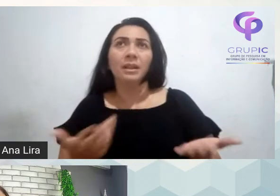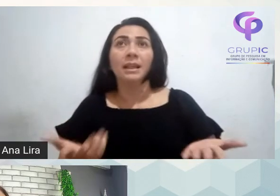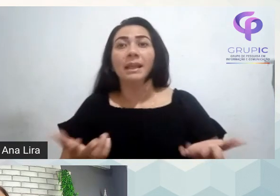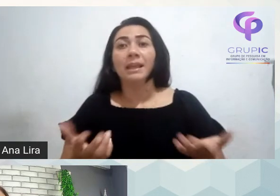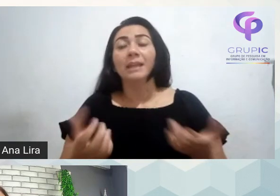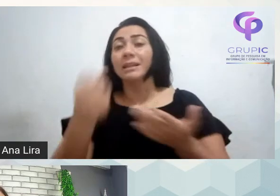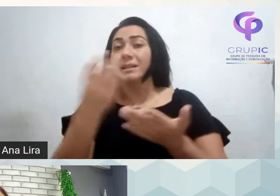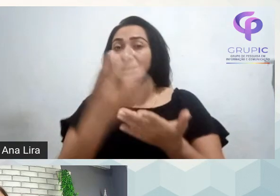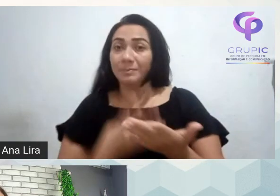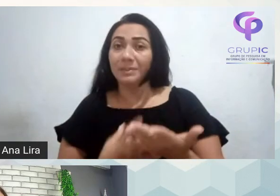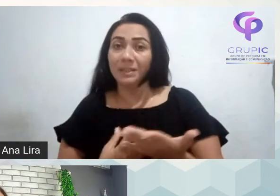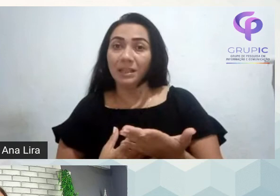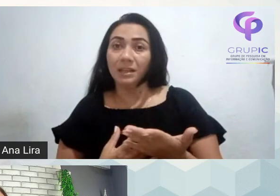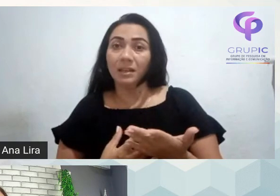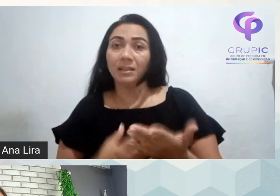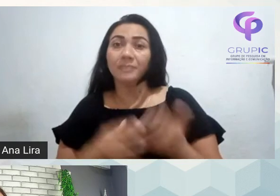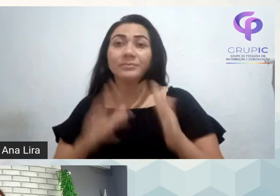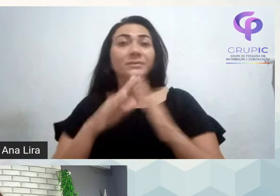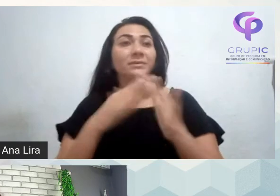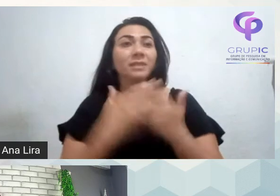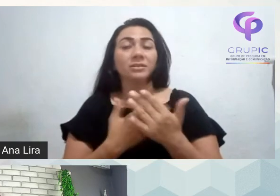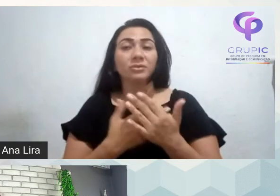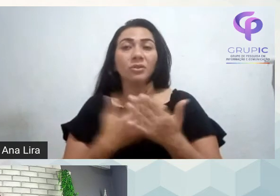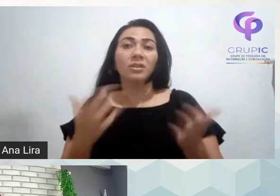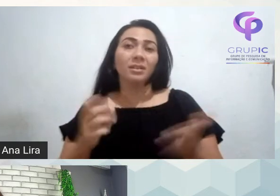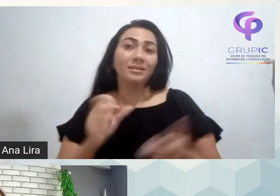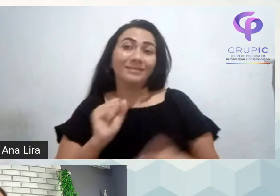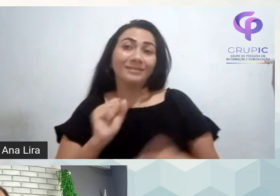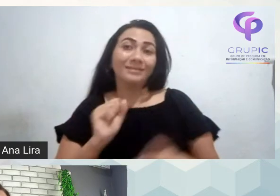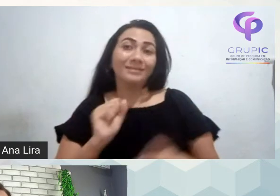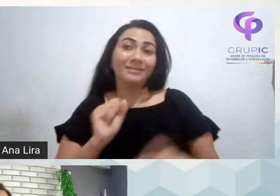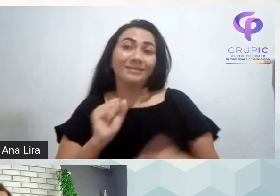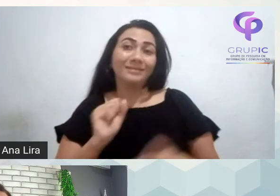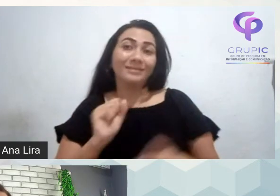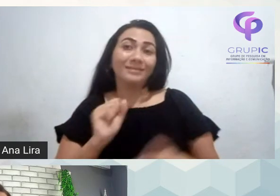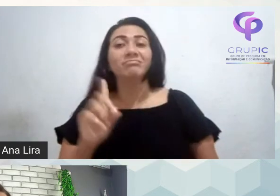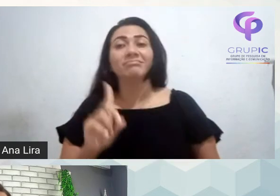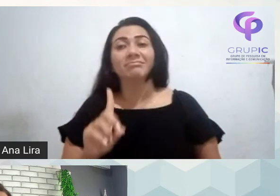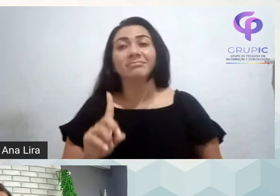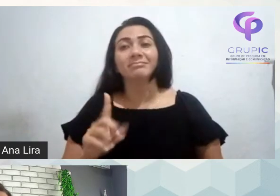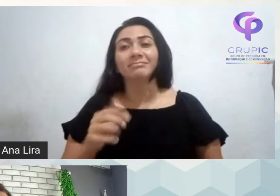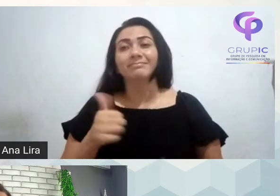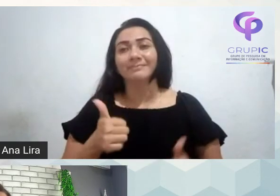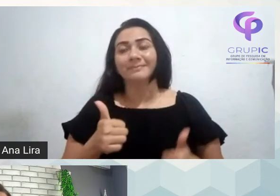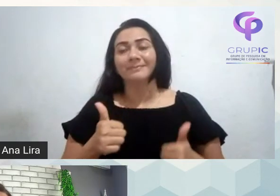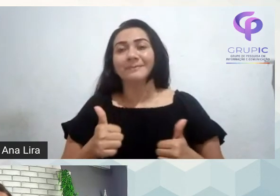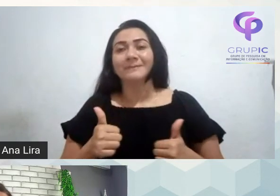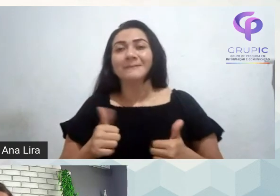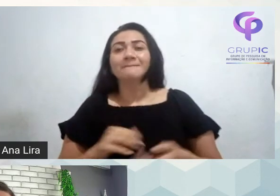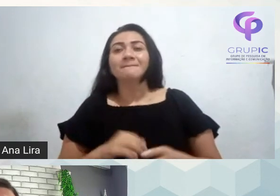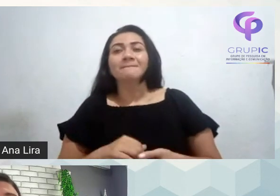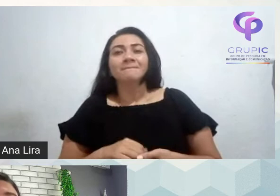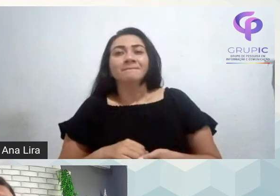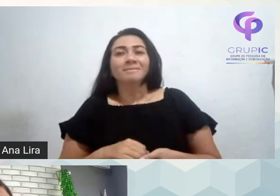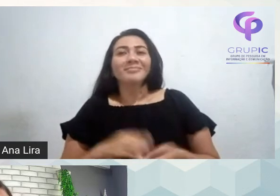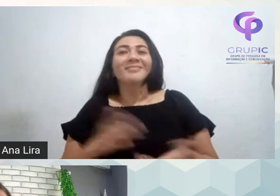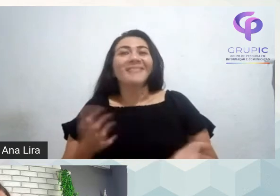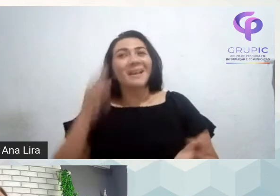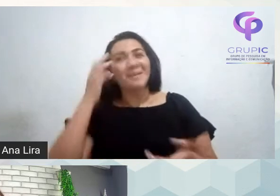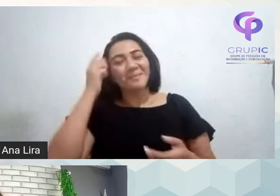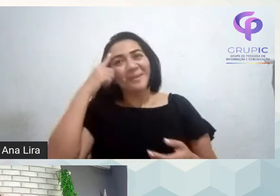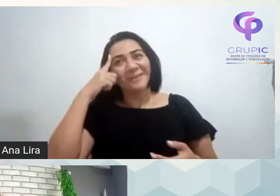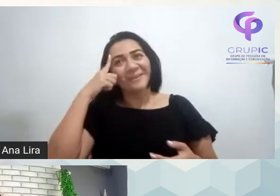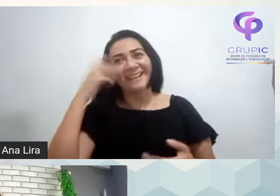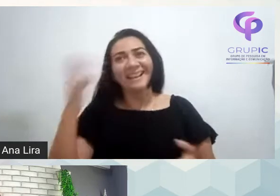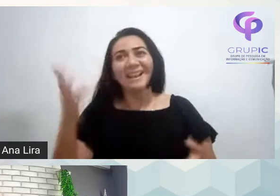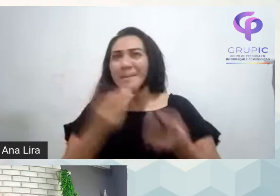essa unidade de informação. E também a gente não é máquina, né, Paola, para decorar tudo também, né? Não dá. A